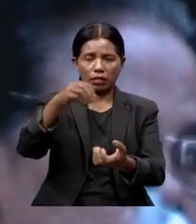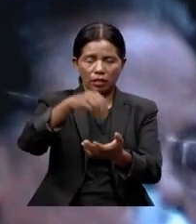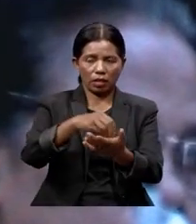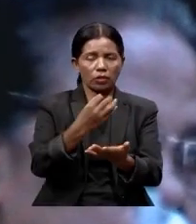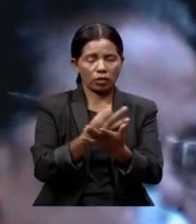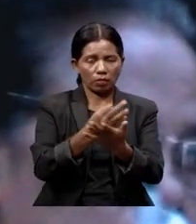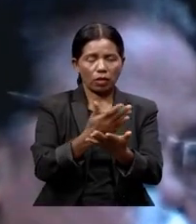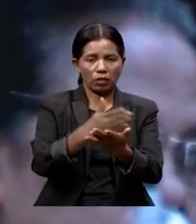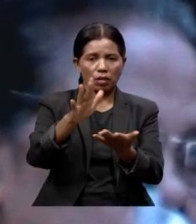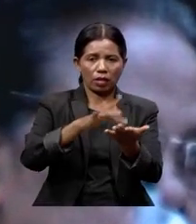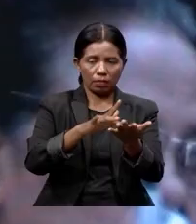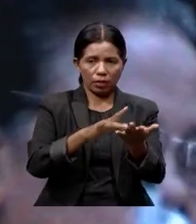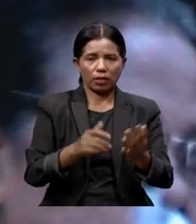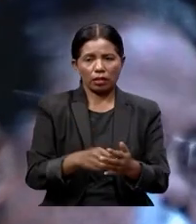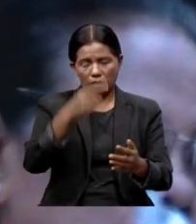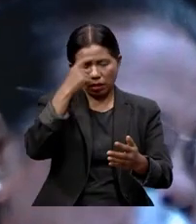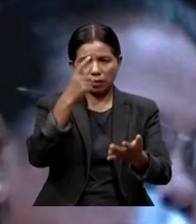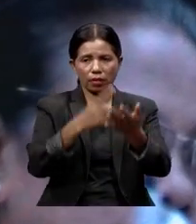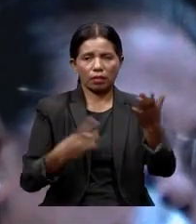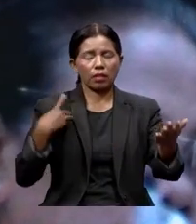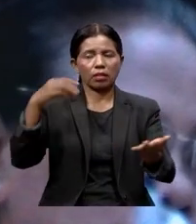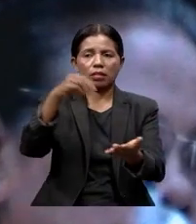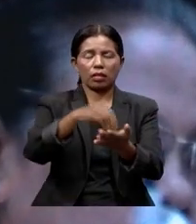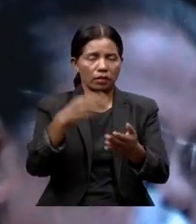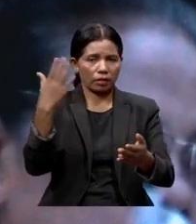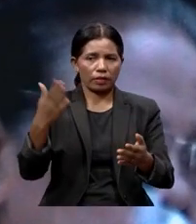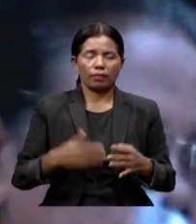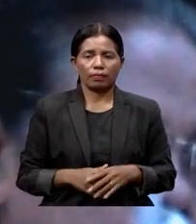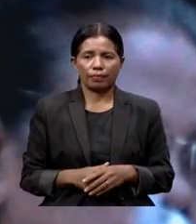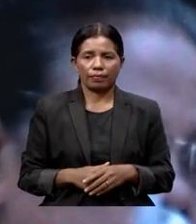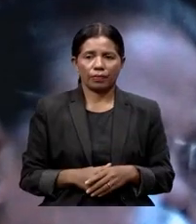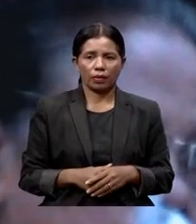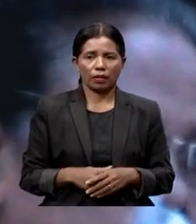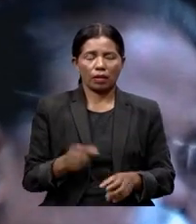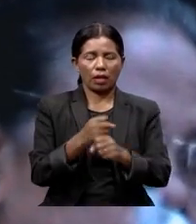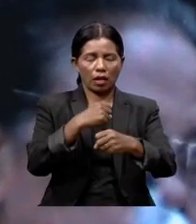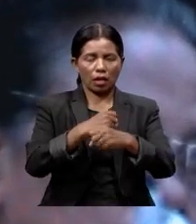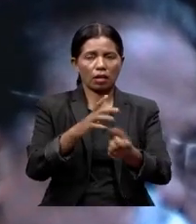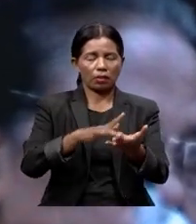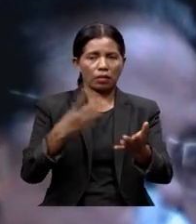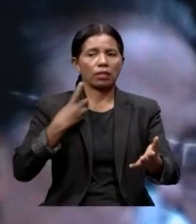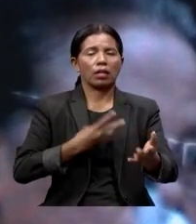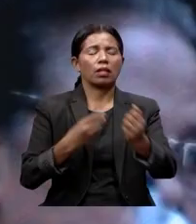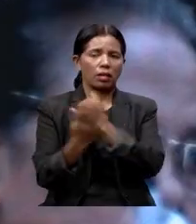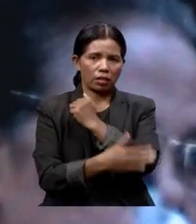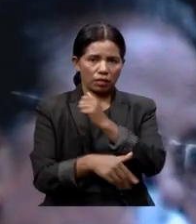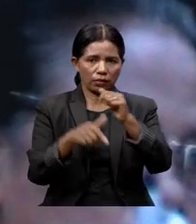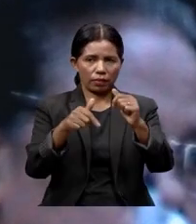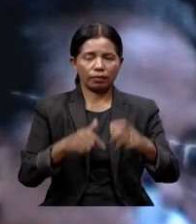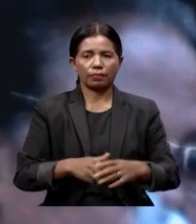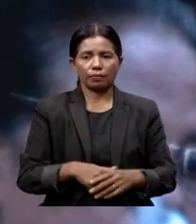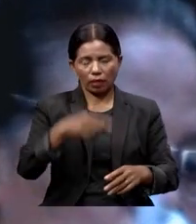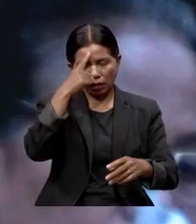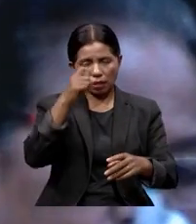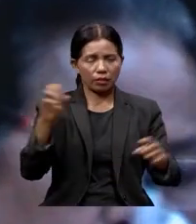Muro, estamos a ver que está a investir em. Produz aí moro que está na Railara. Estamos